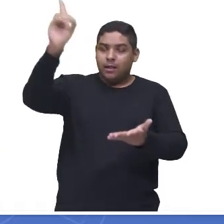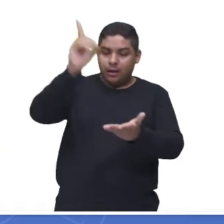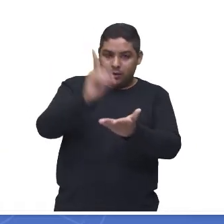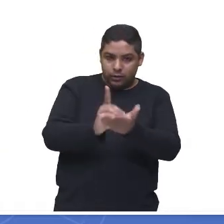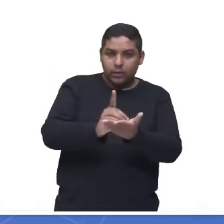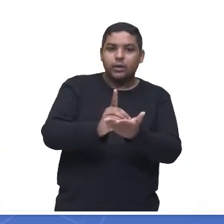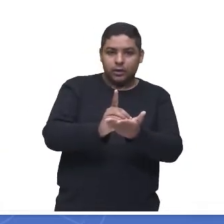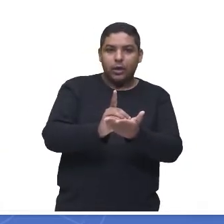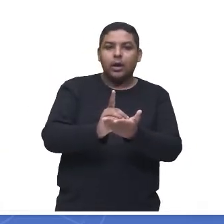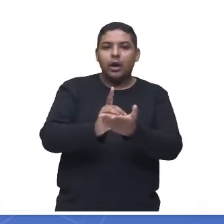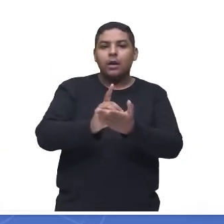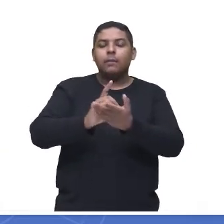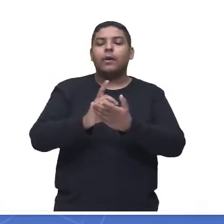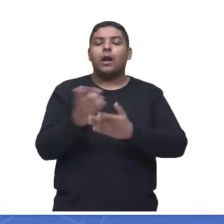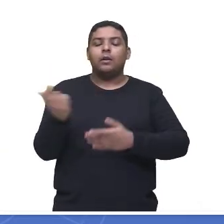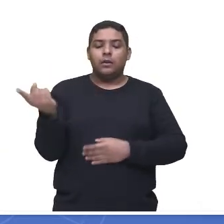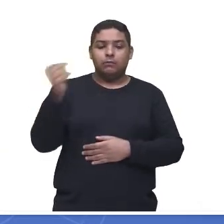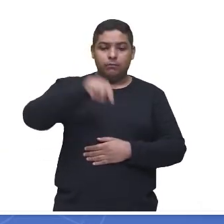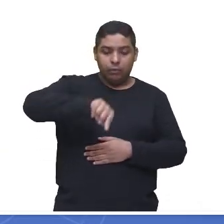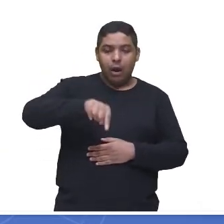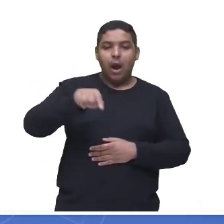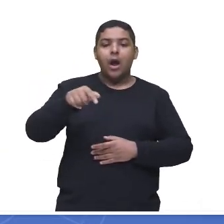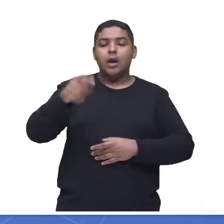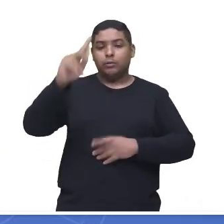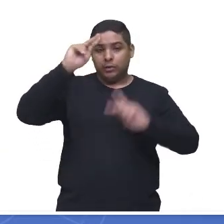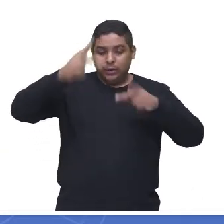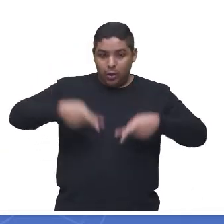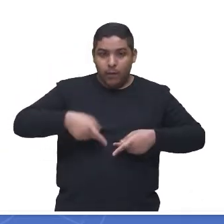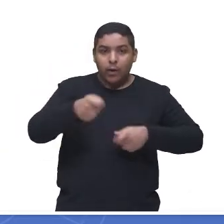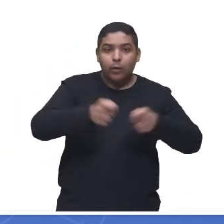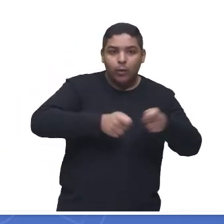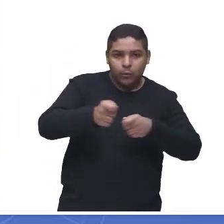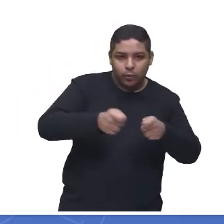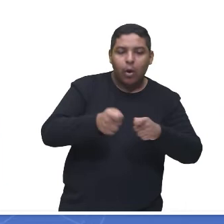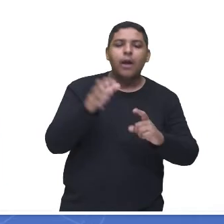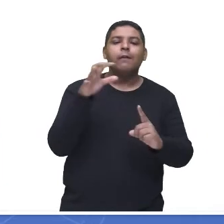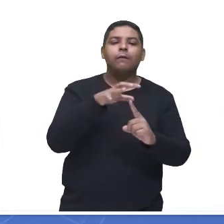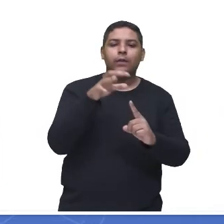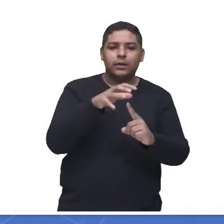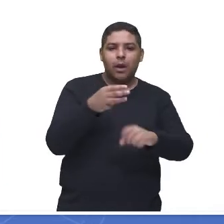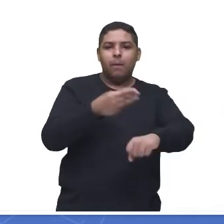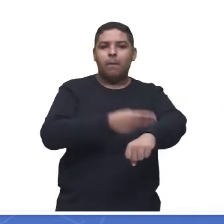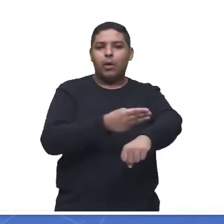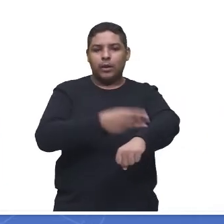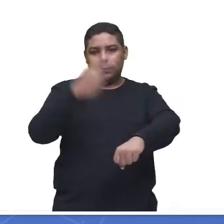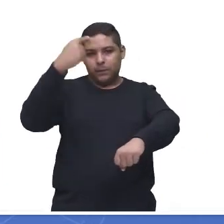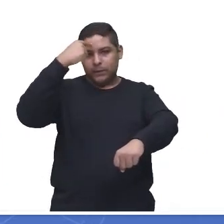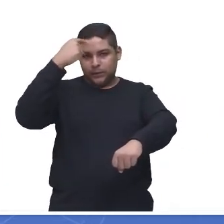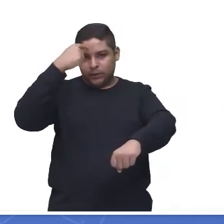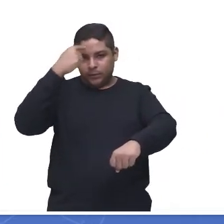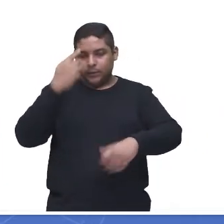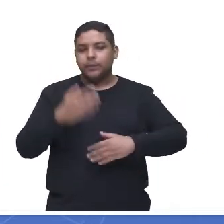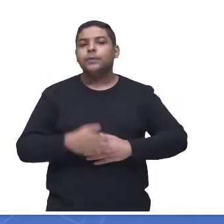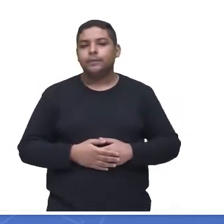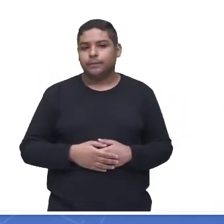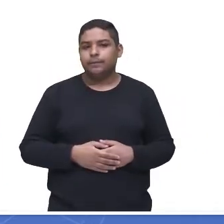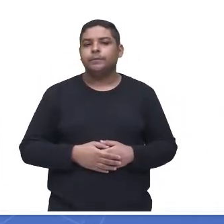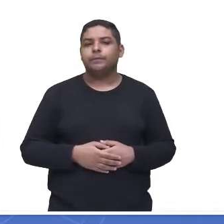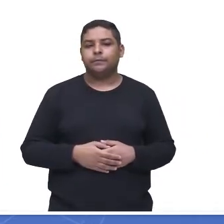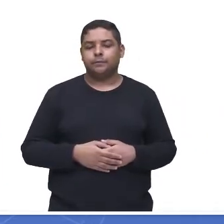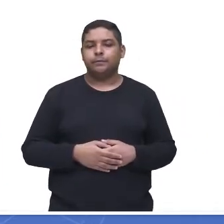antropocêntrica, né, Deus e o homem, influenciaram o pensamento moderno? Olha só, né? Começa por aí,